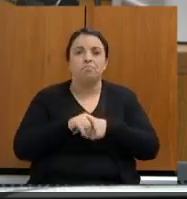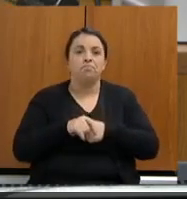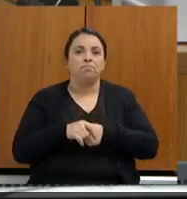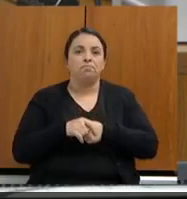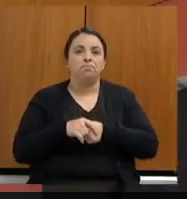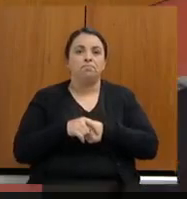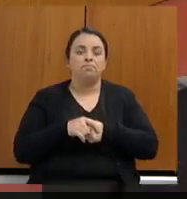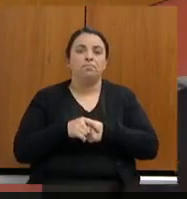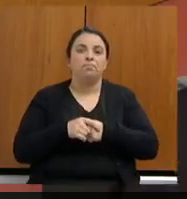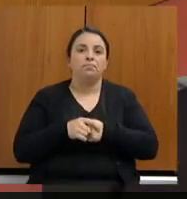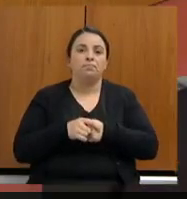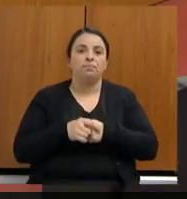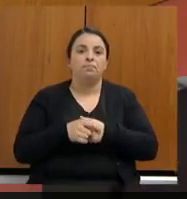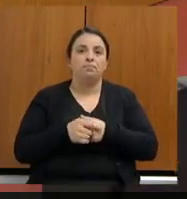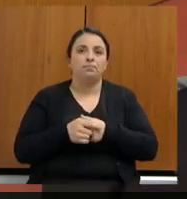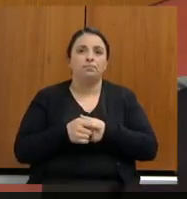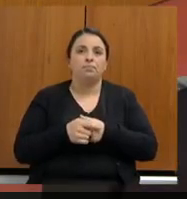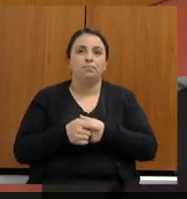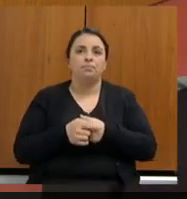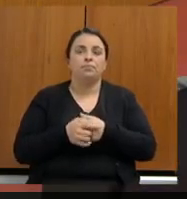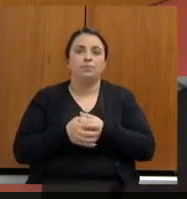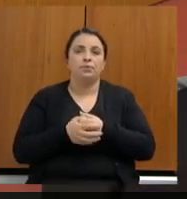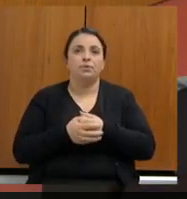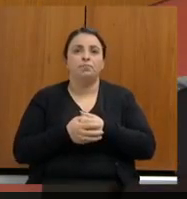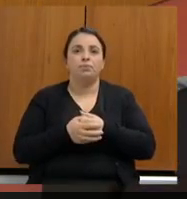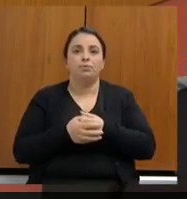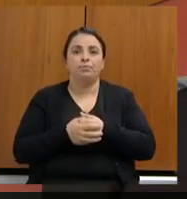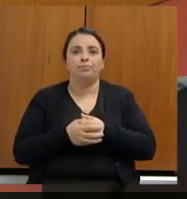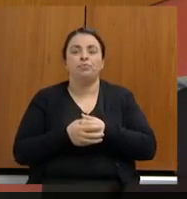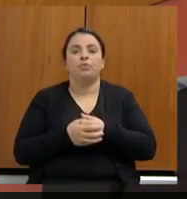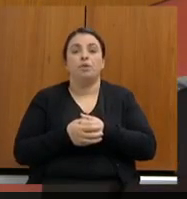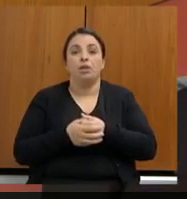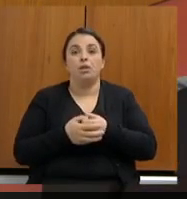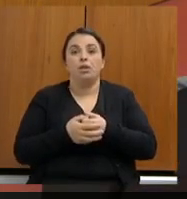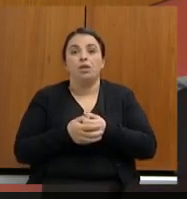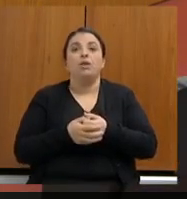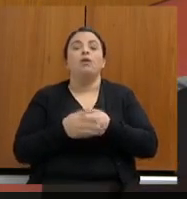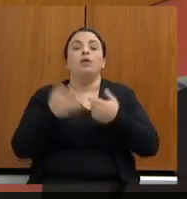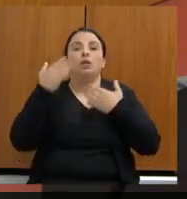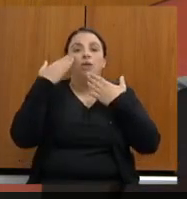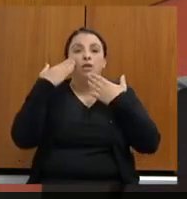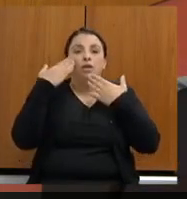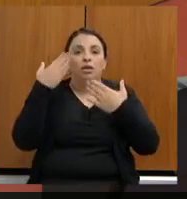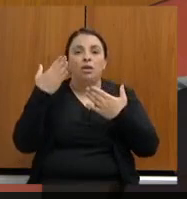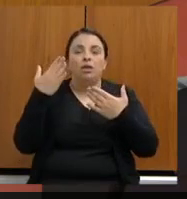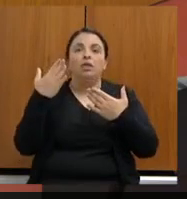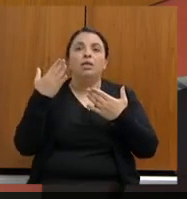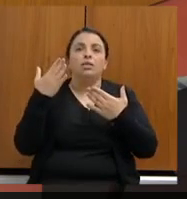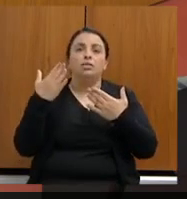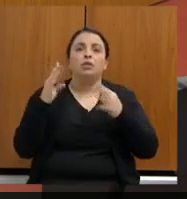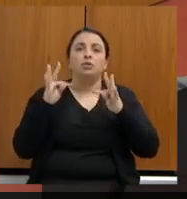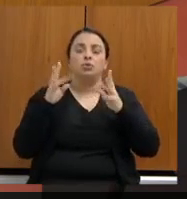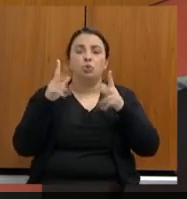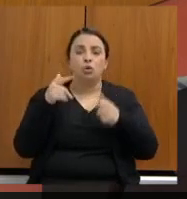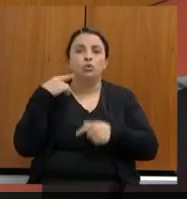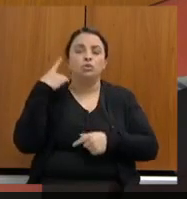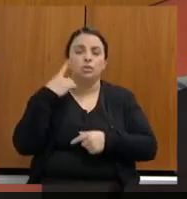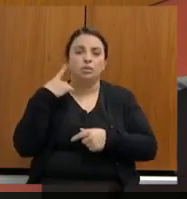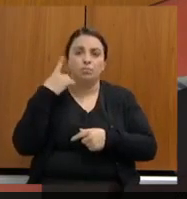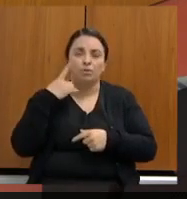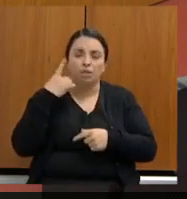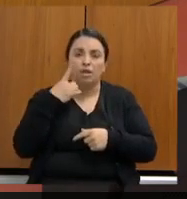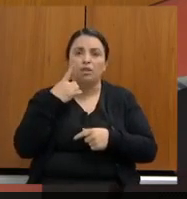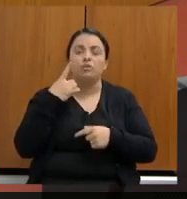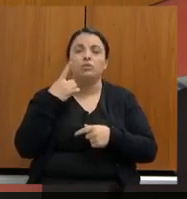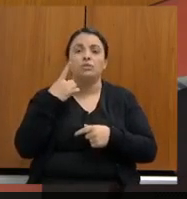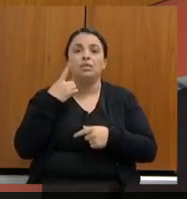a e agradecemos o indago aos senhores deputados não se